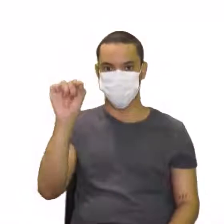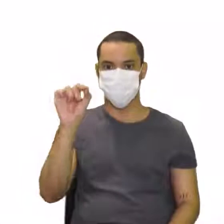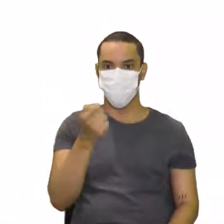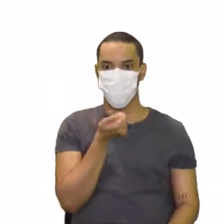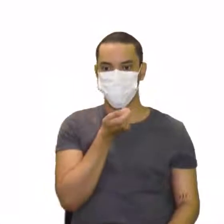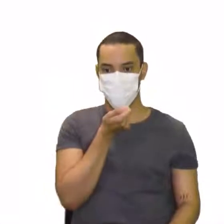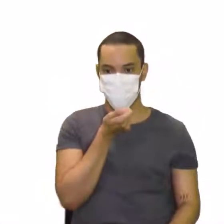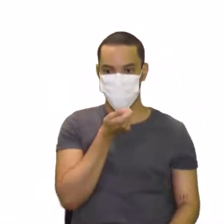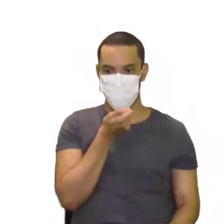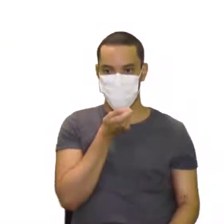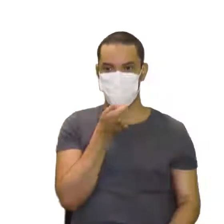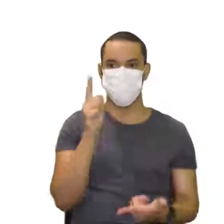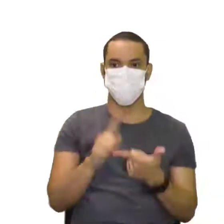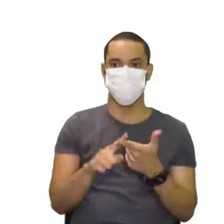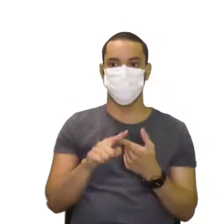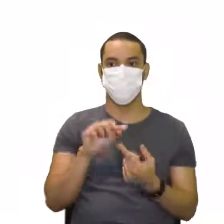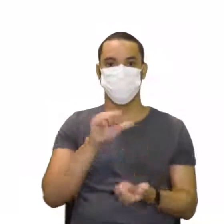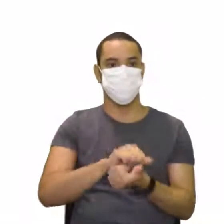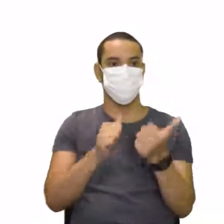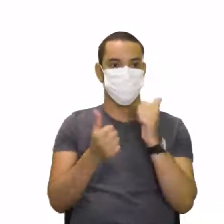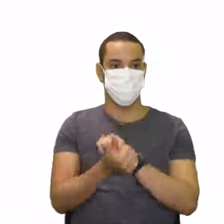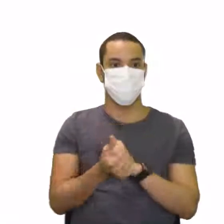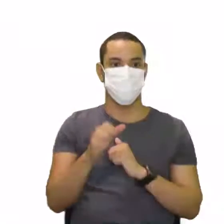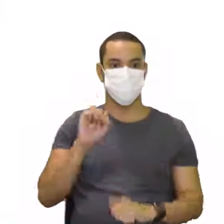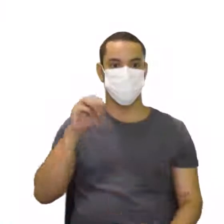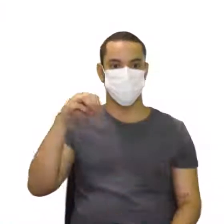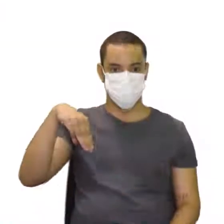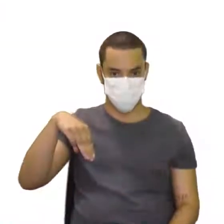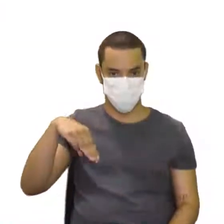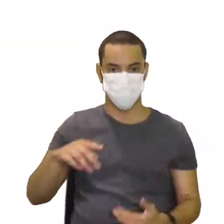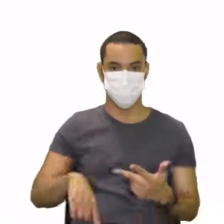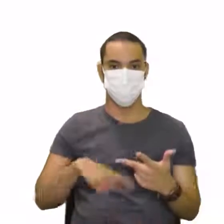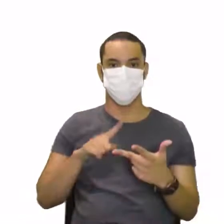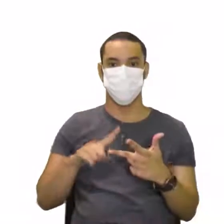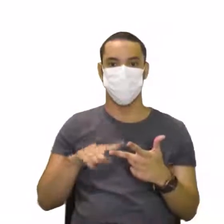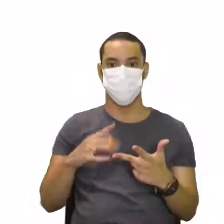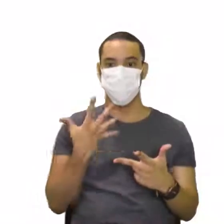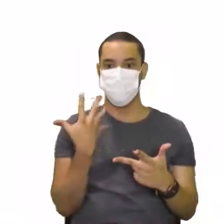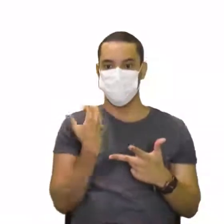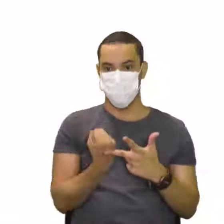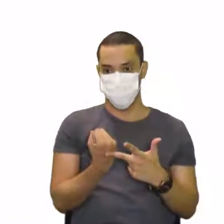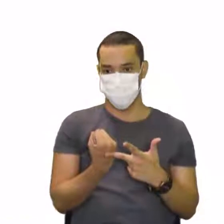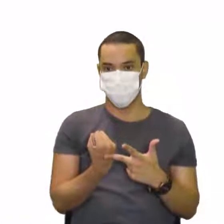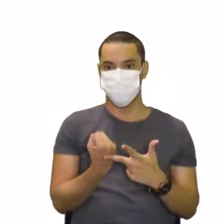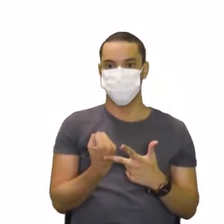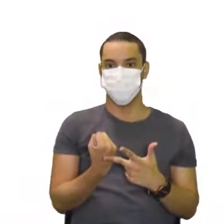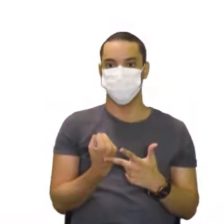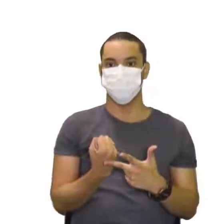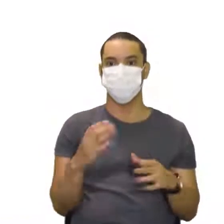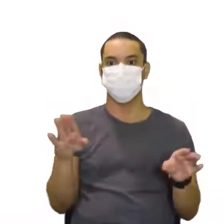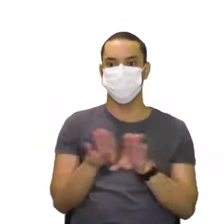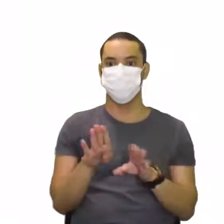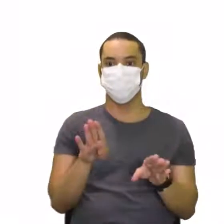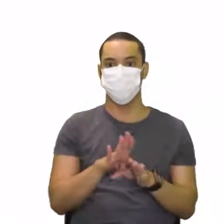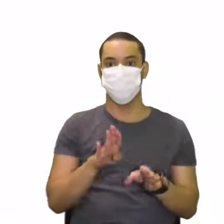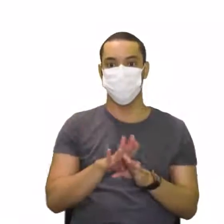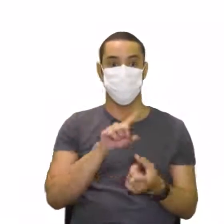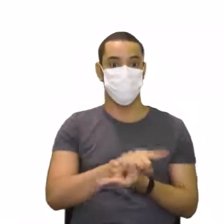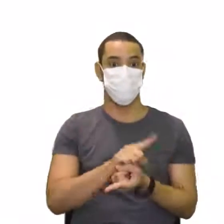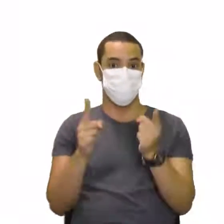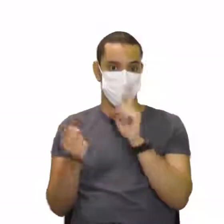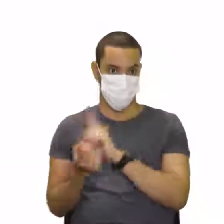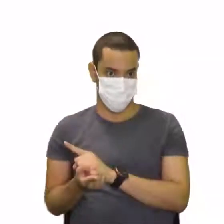microfone, o transformador do som em sinal elétrico e o receptor, tradutor em sentido